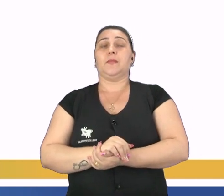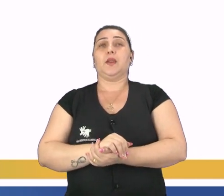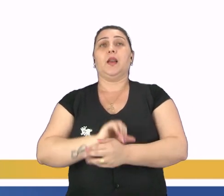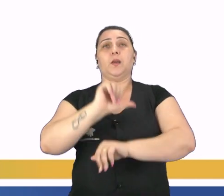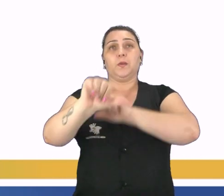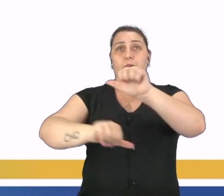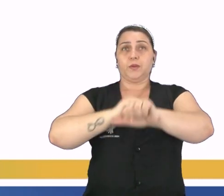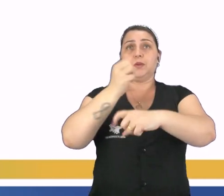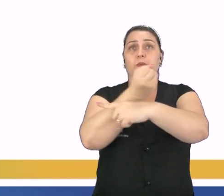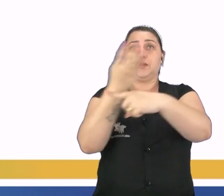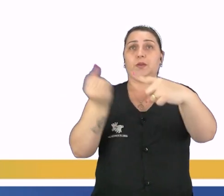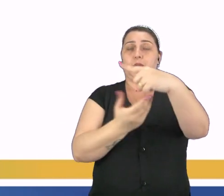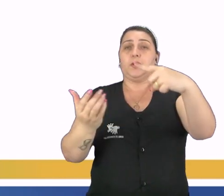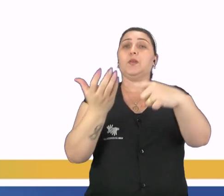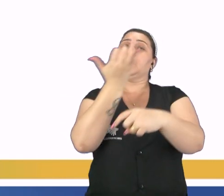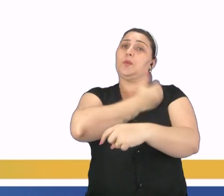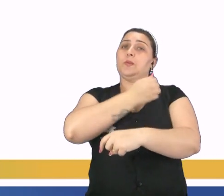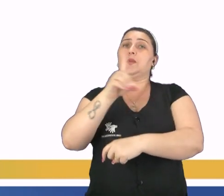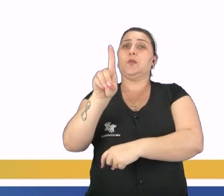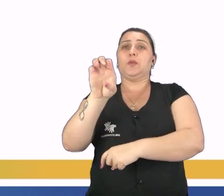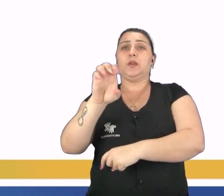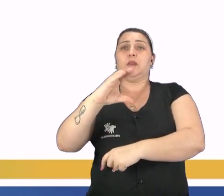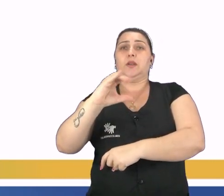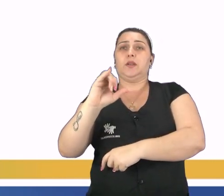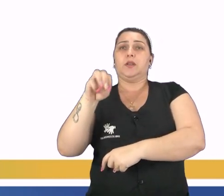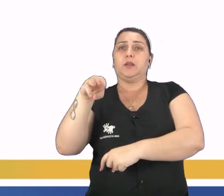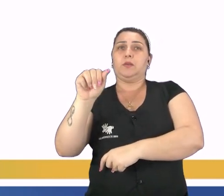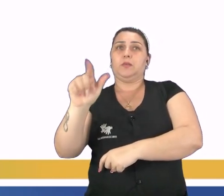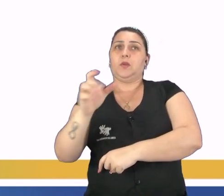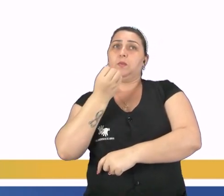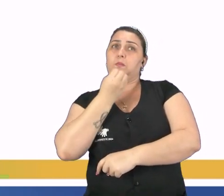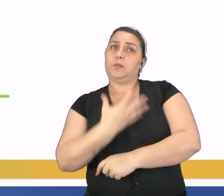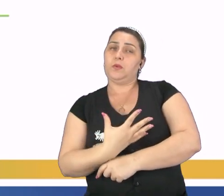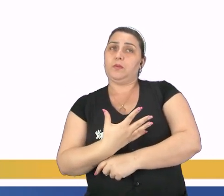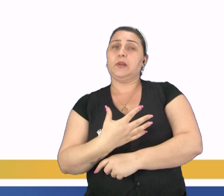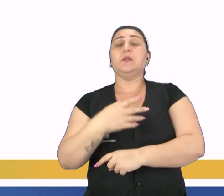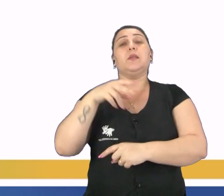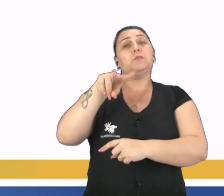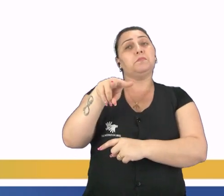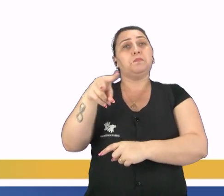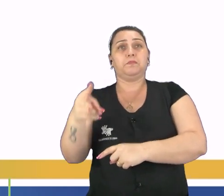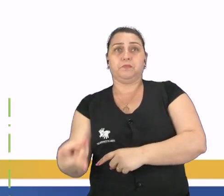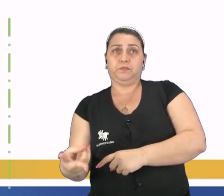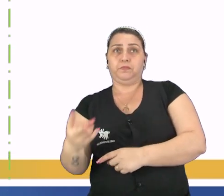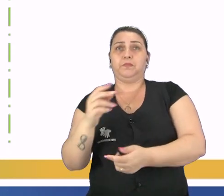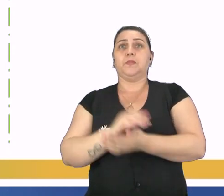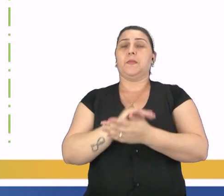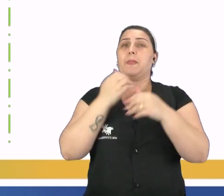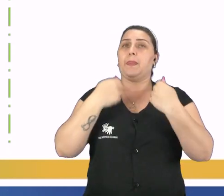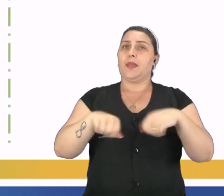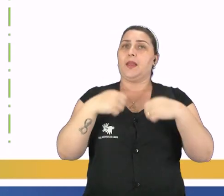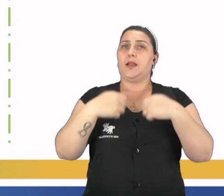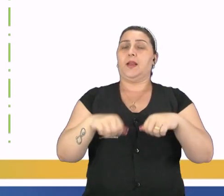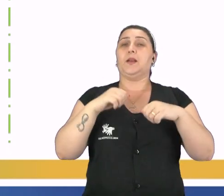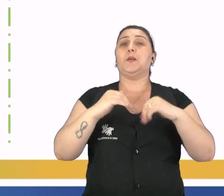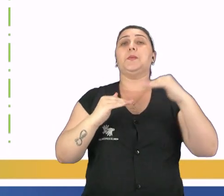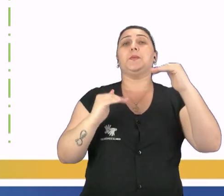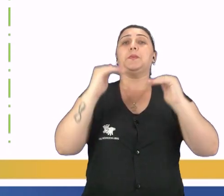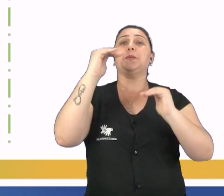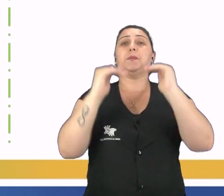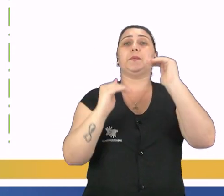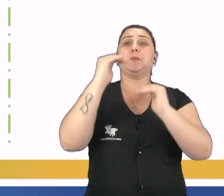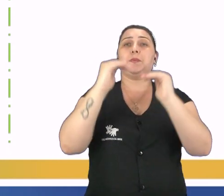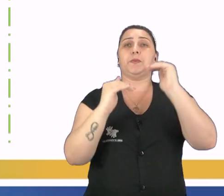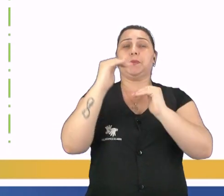uma fração em um número decimal. Bom, para eu transformar uma fração, eu preciso do equivalente dela